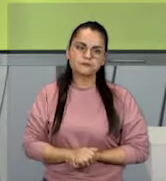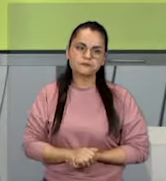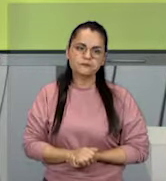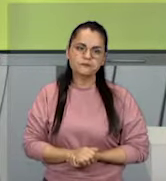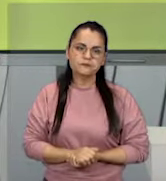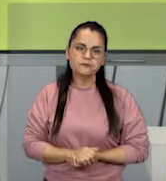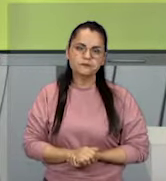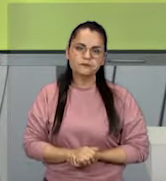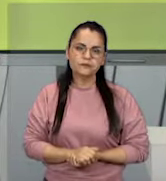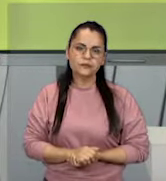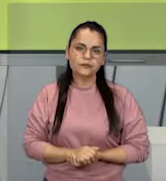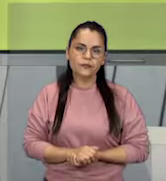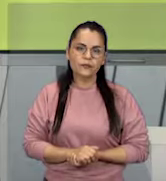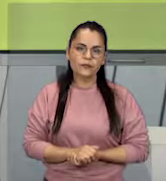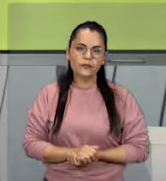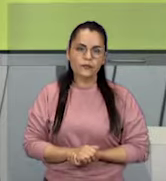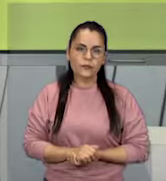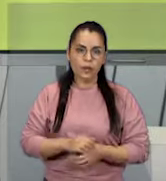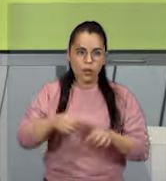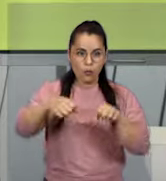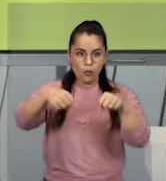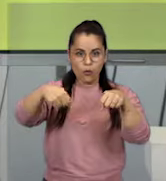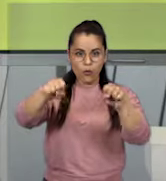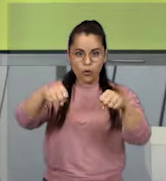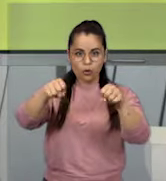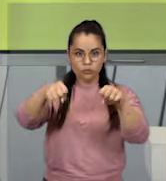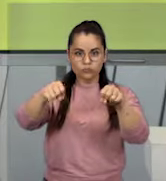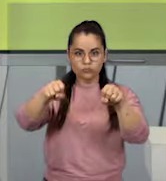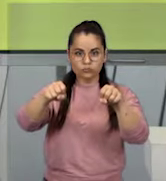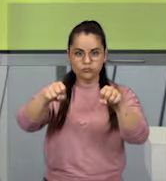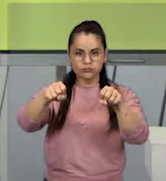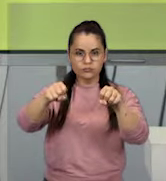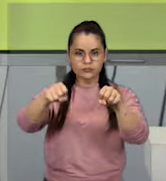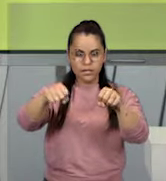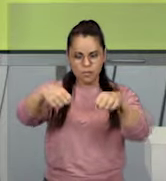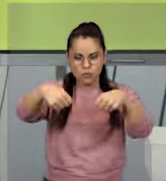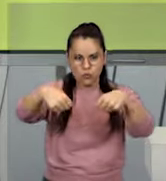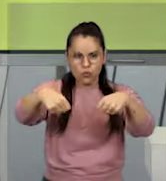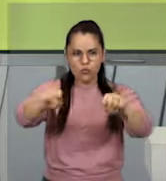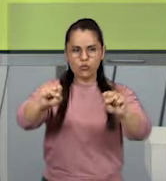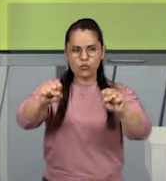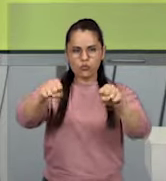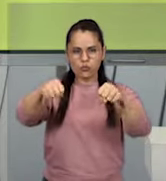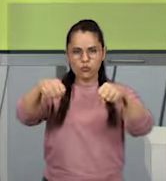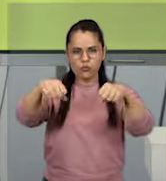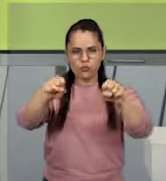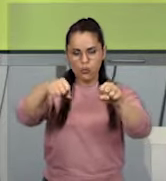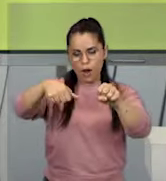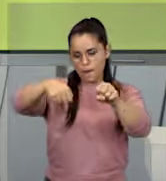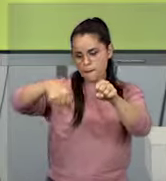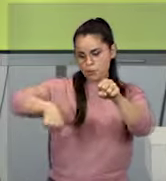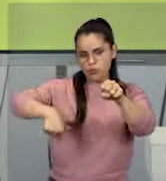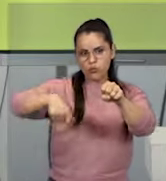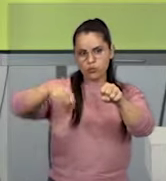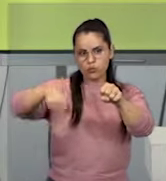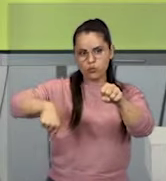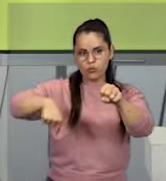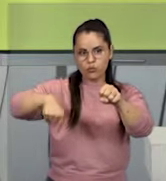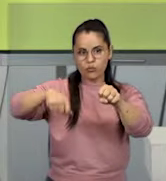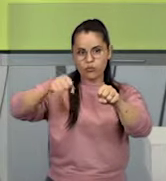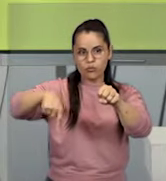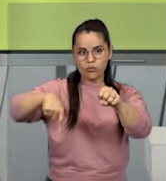no escapamento de uma moto e a reação de combustão está ocorrendo ali no motor na